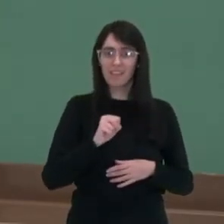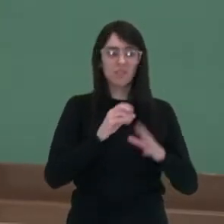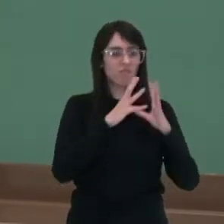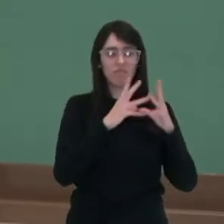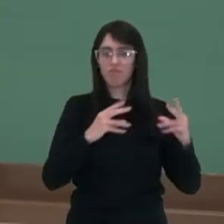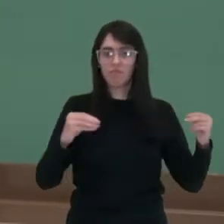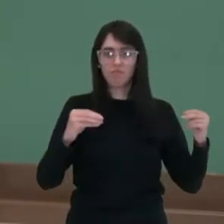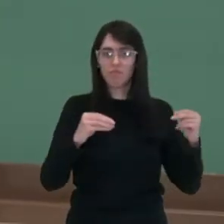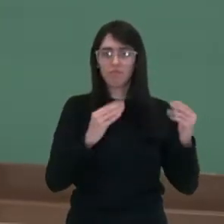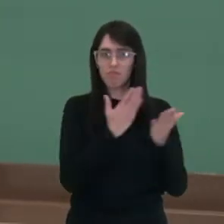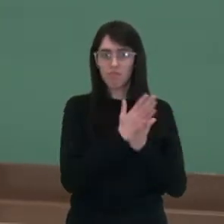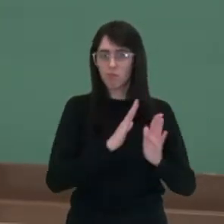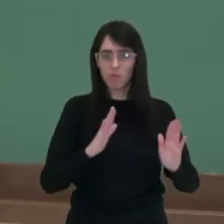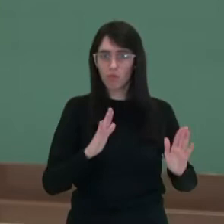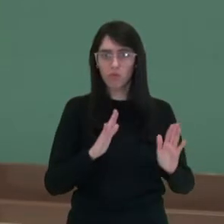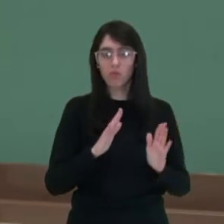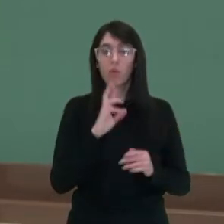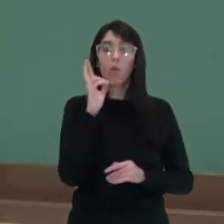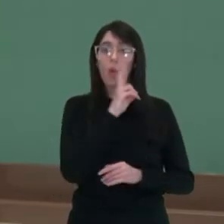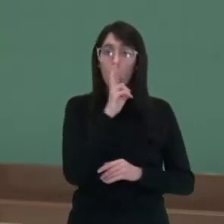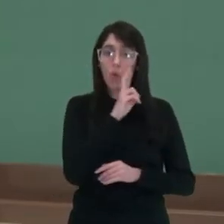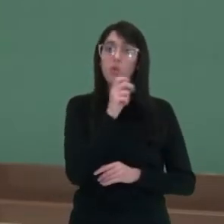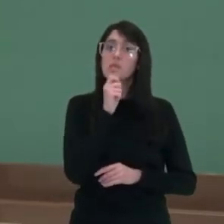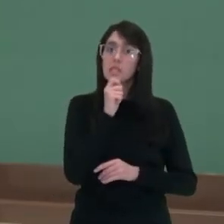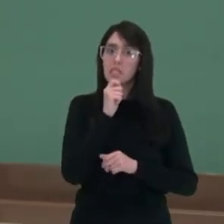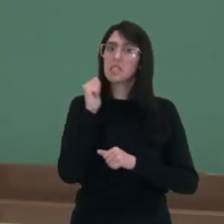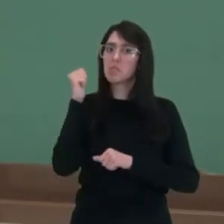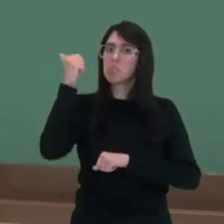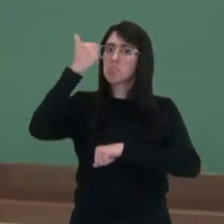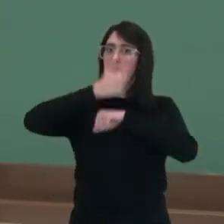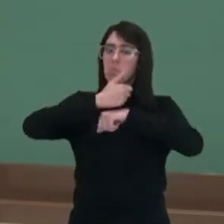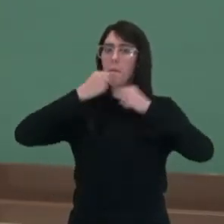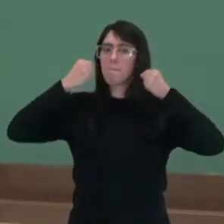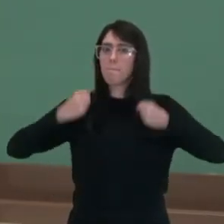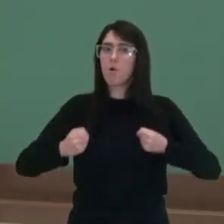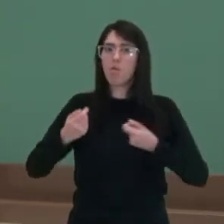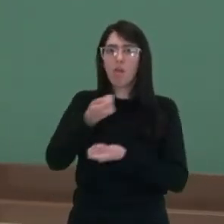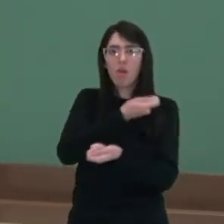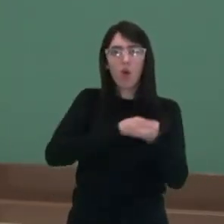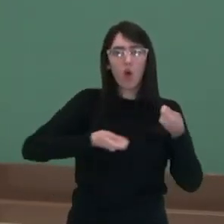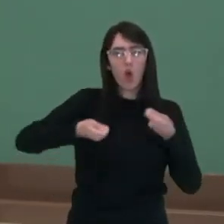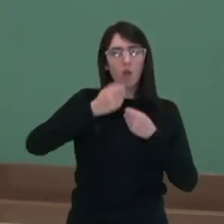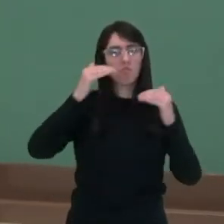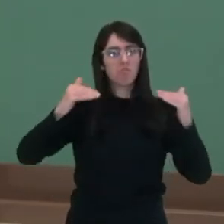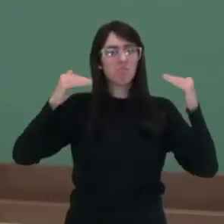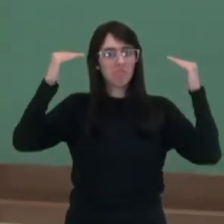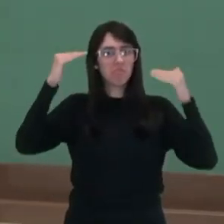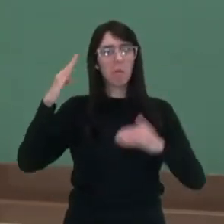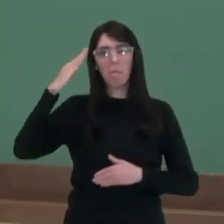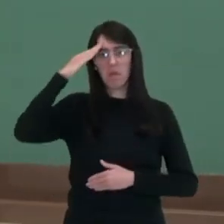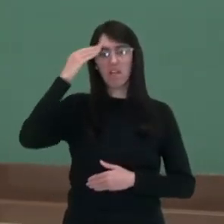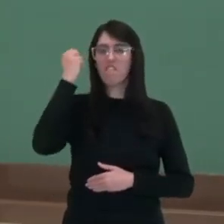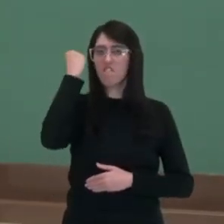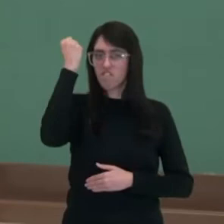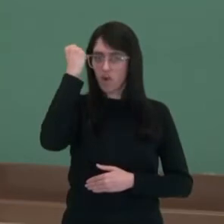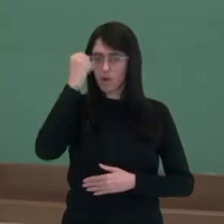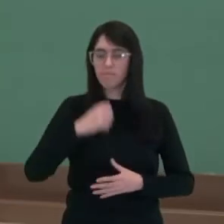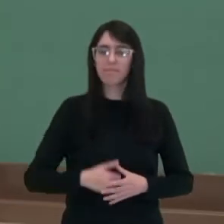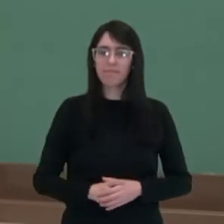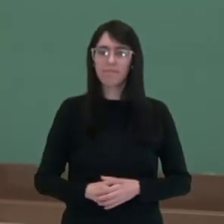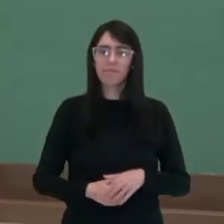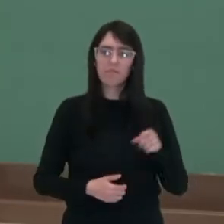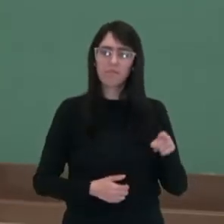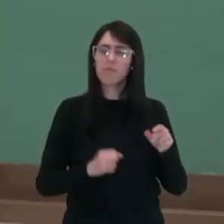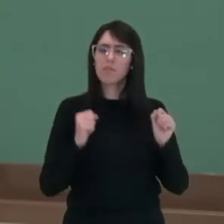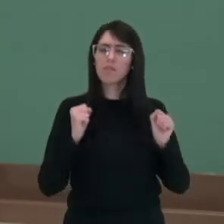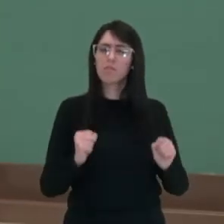Rússia ainda assim disponha de um grande poder econômico, de um grande poder militar. E esse grande poderio econômico